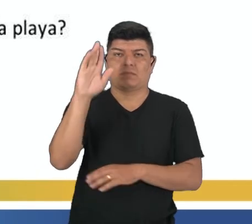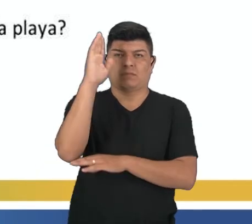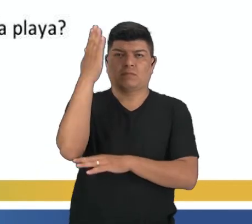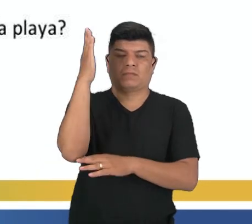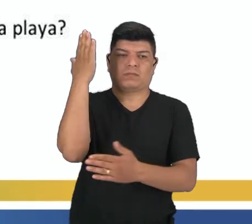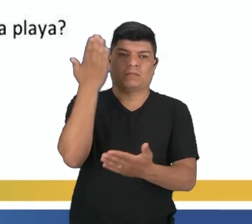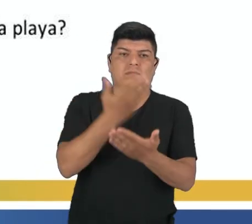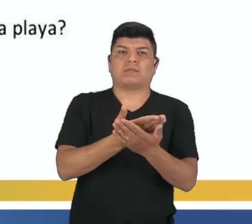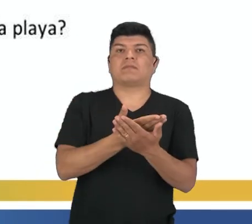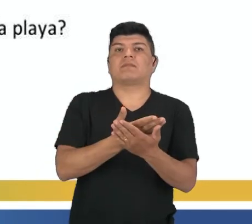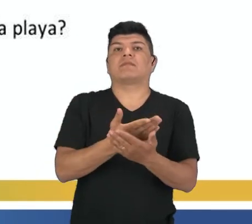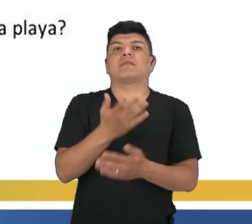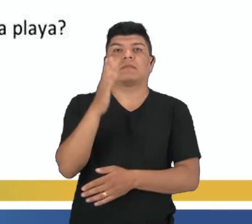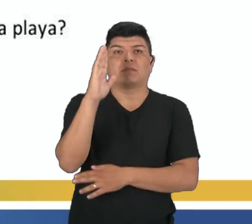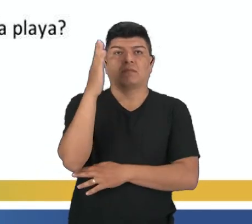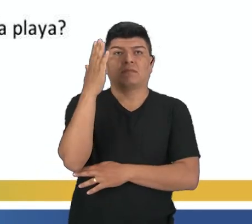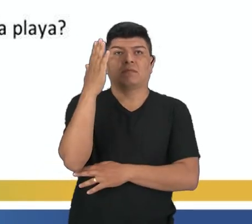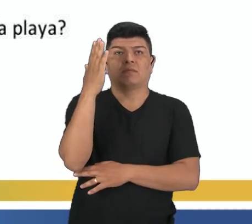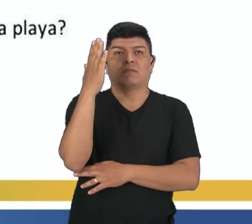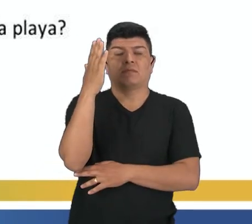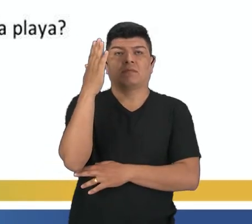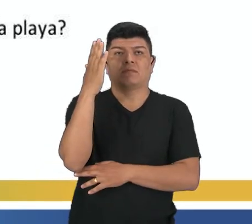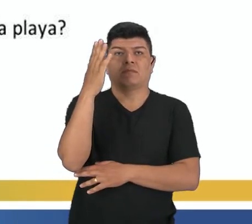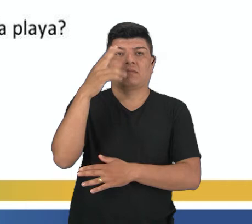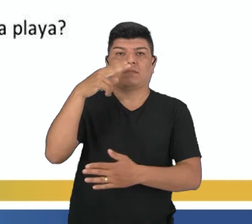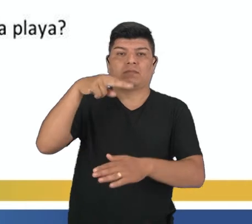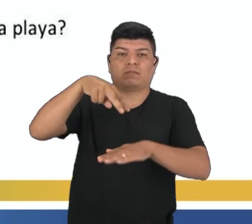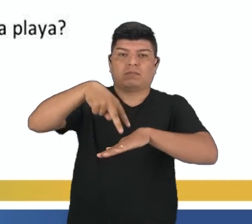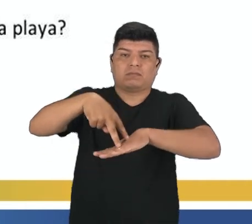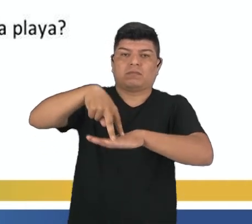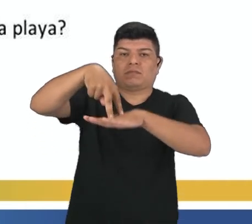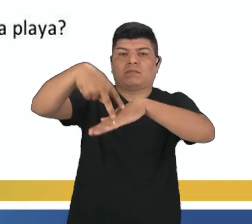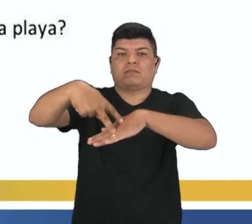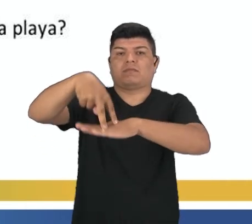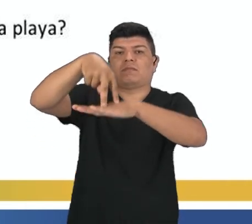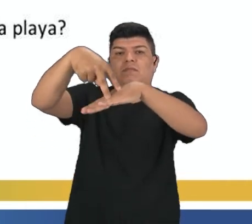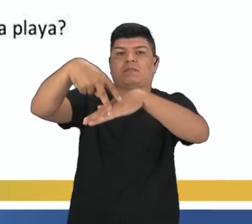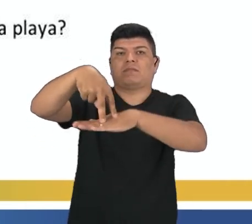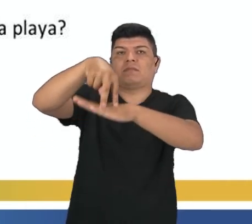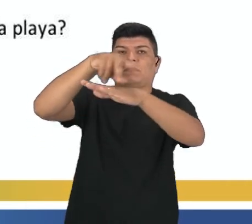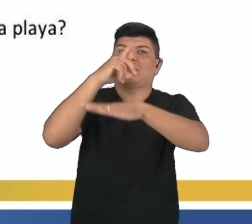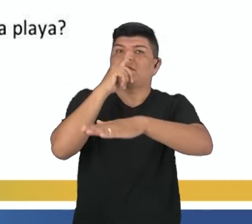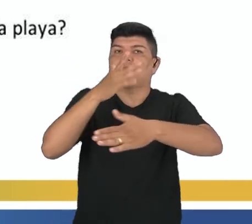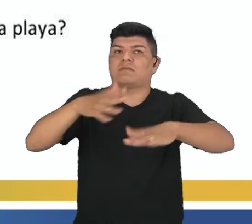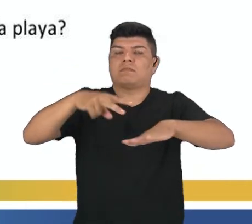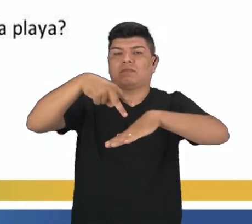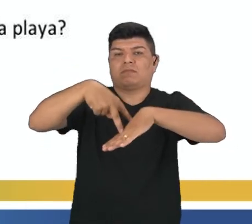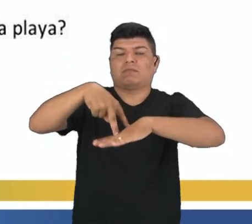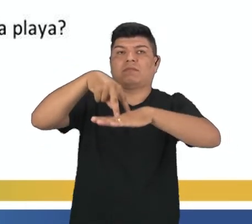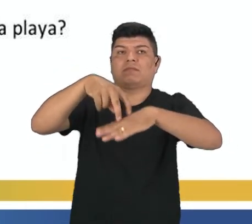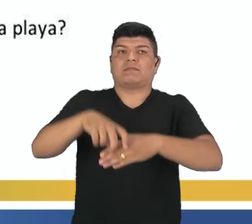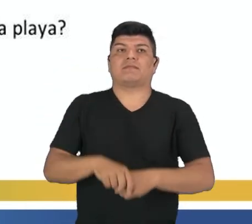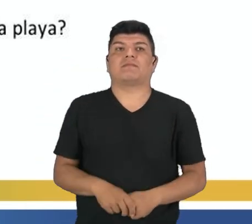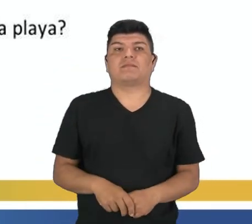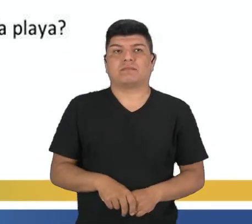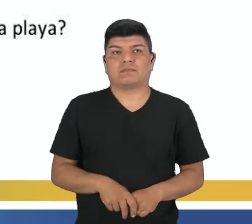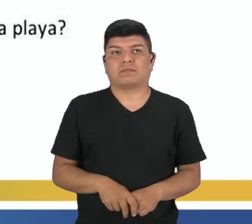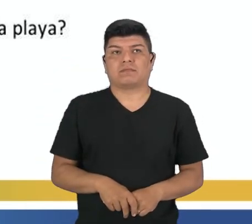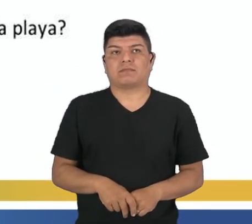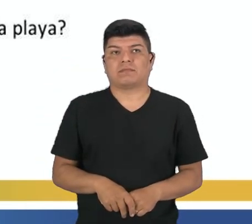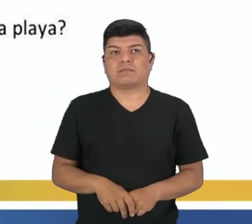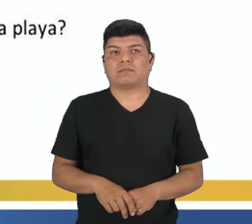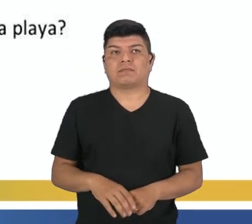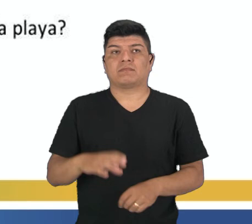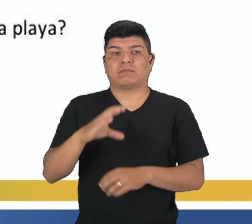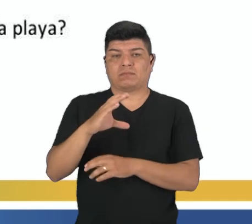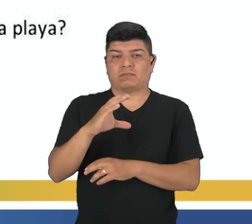né? Se eles levam uma prancha, vão fazer surf, né? Van a ser, tá ali a perífrase. Carolina, porque leva a toalha